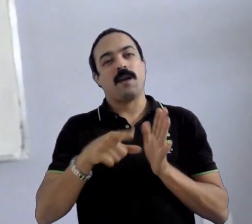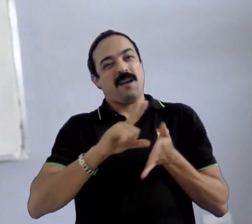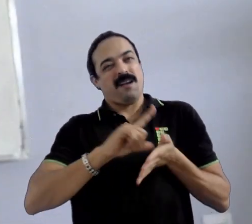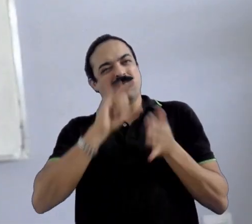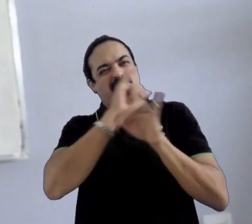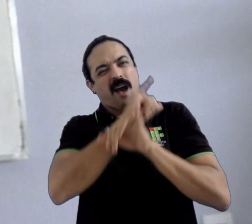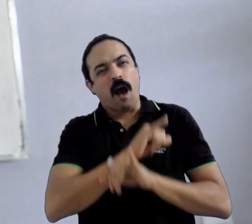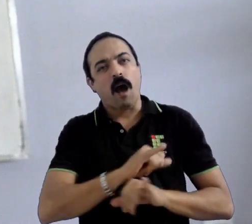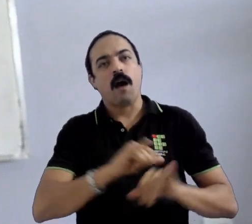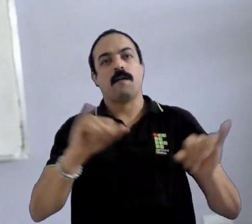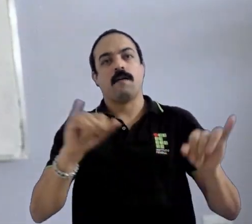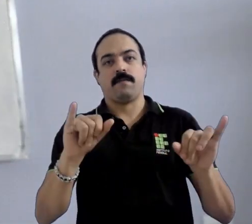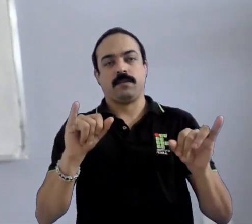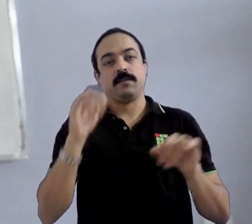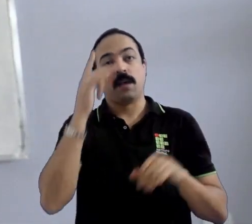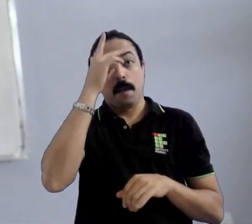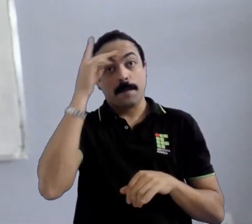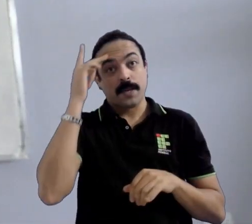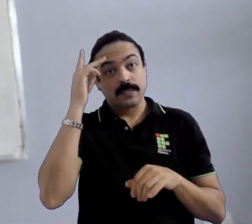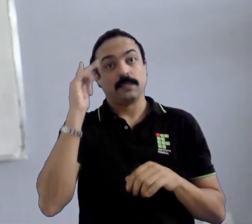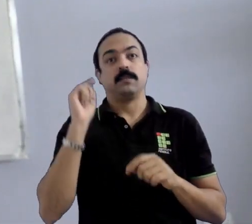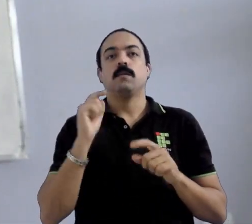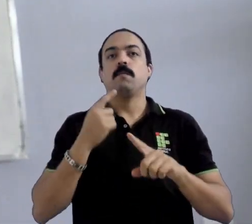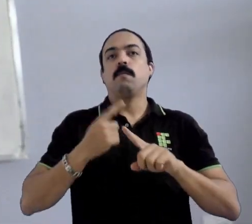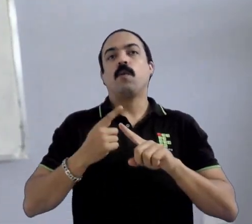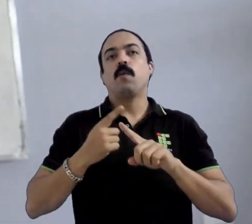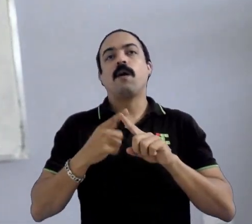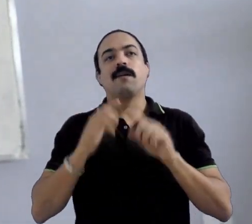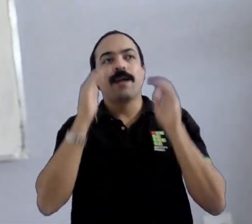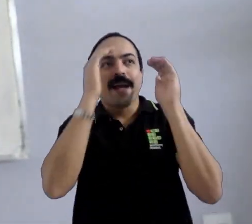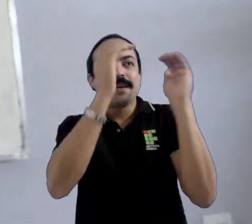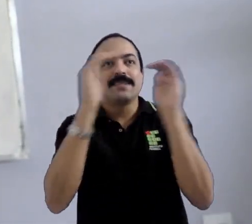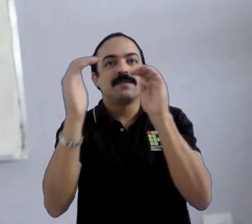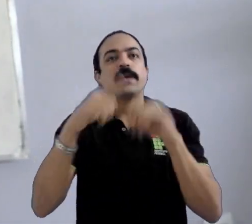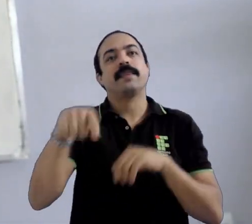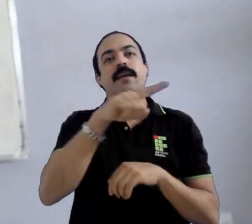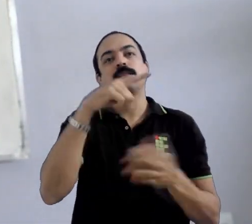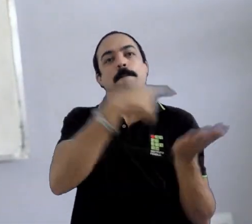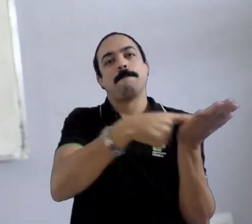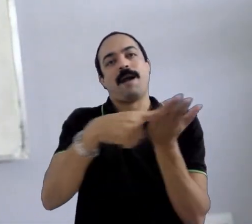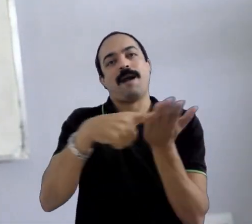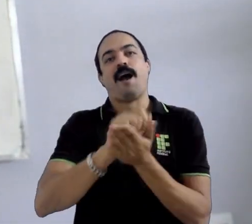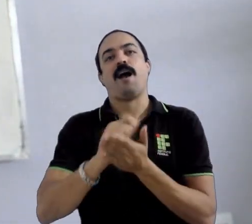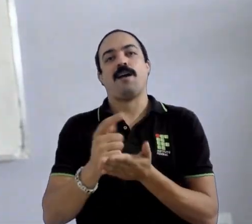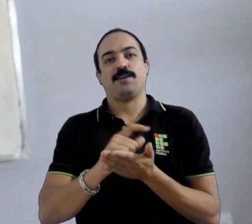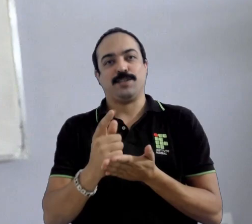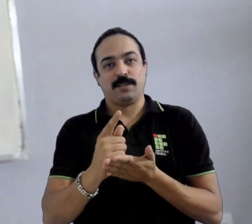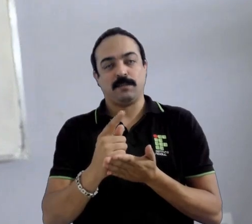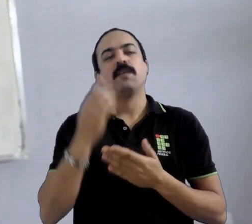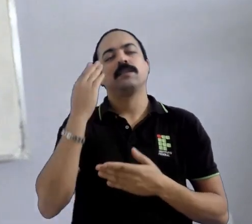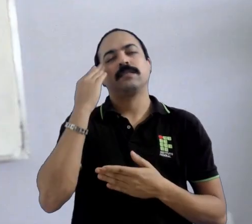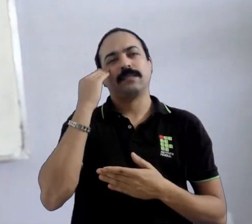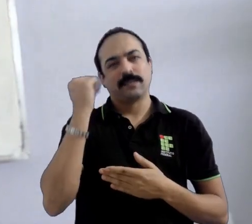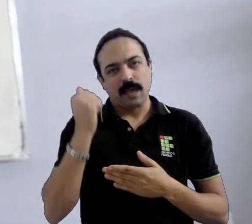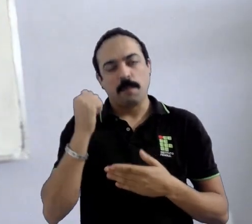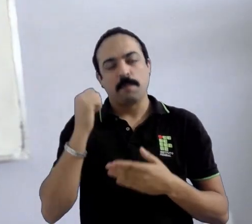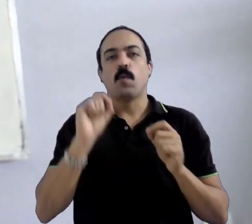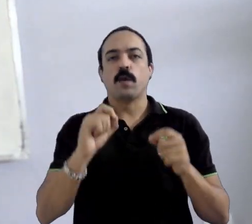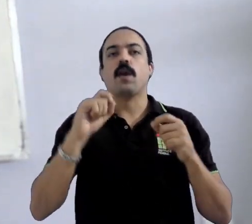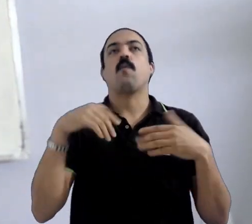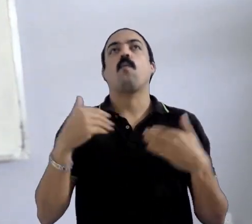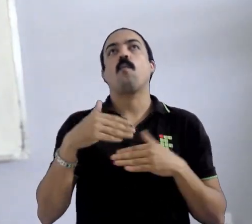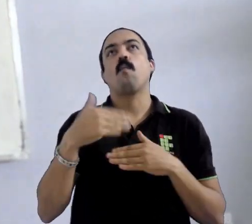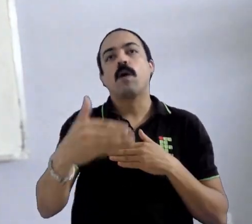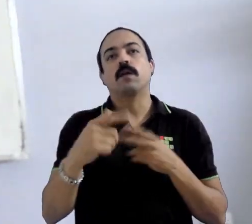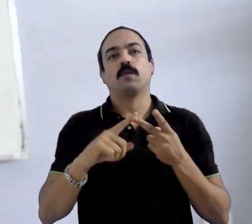maior antecedência possível, inclusive em respeito aos integrantes do grupo, e eles vão saber quando e onde e que horas a